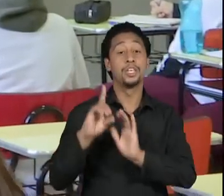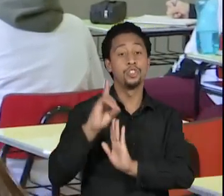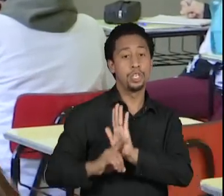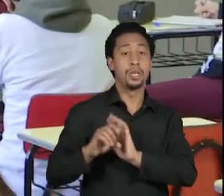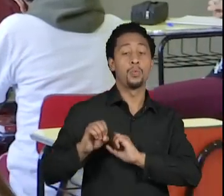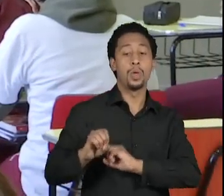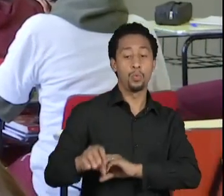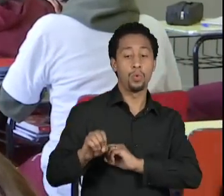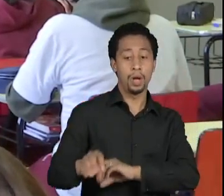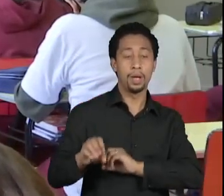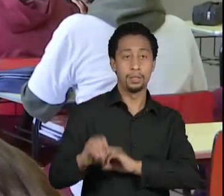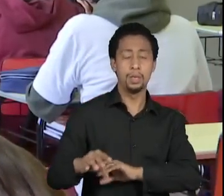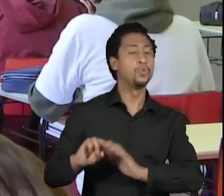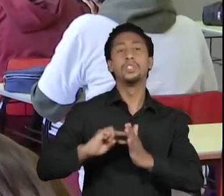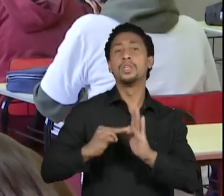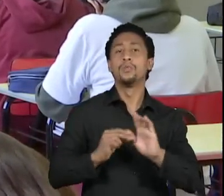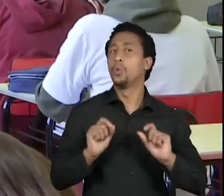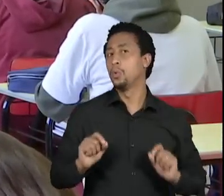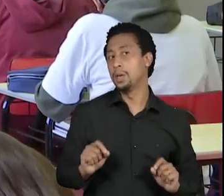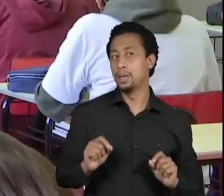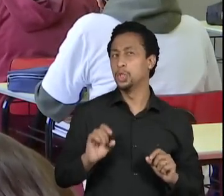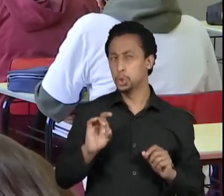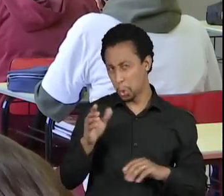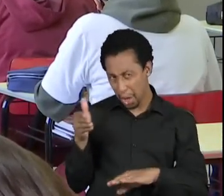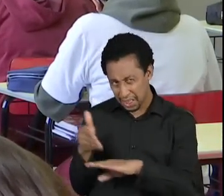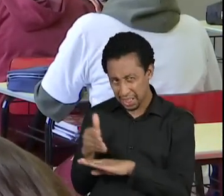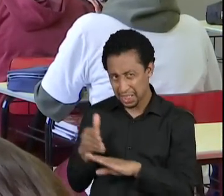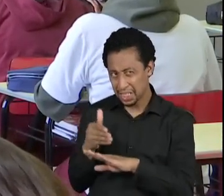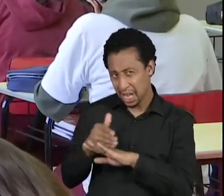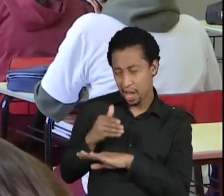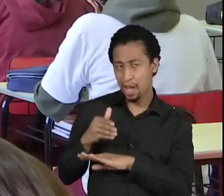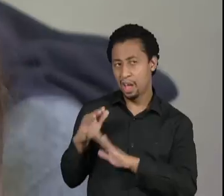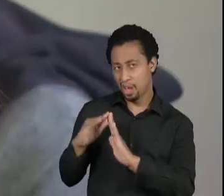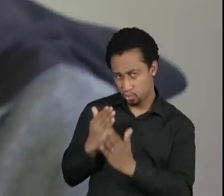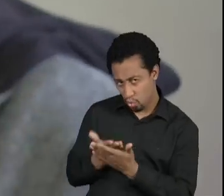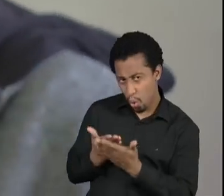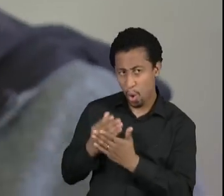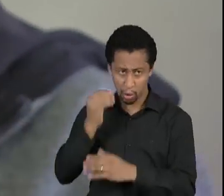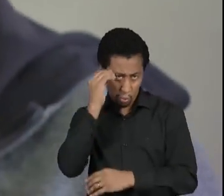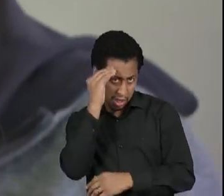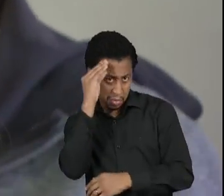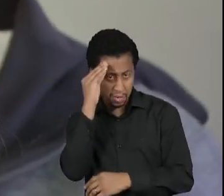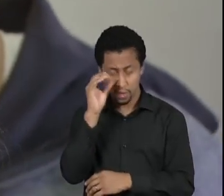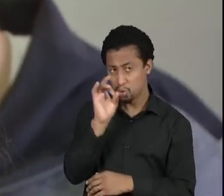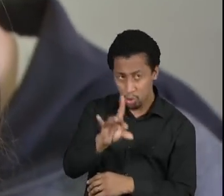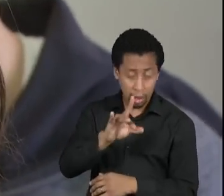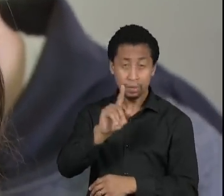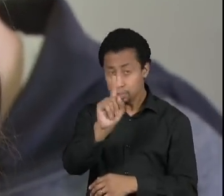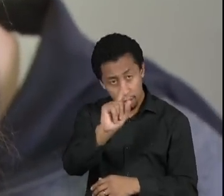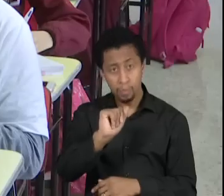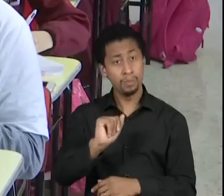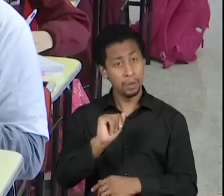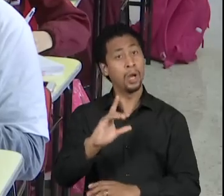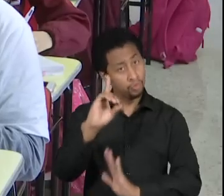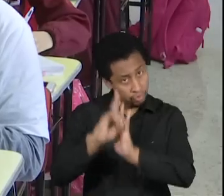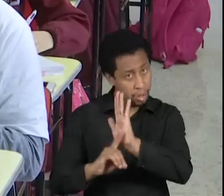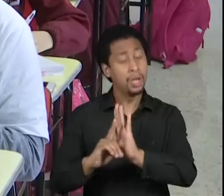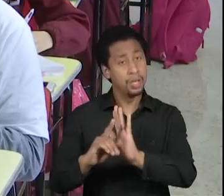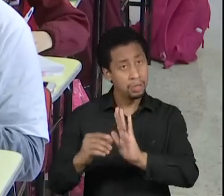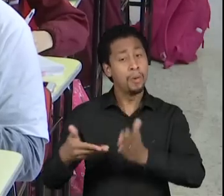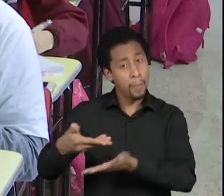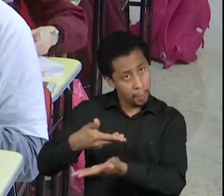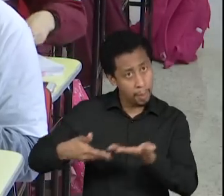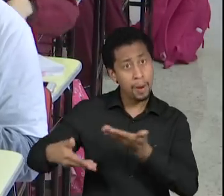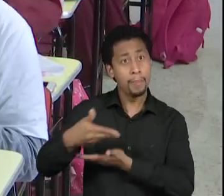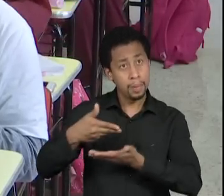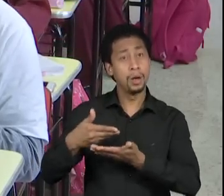compreende não apenas o acesso a certos conhecimentos sistematizados, mas também o direito à socialização, à ampliação do